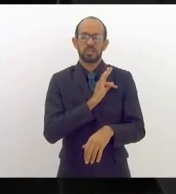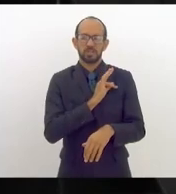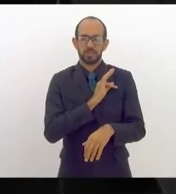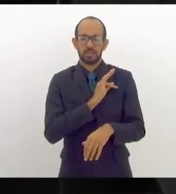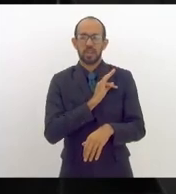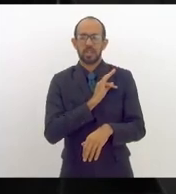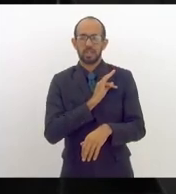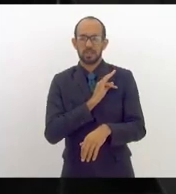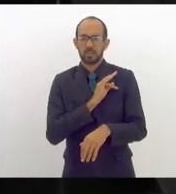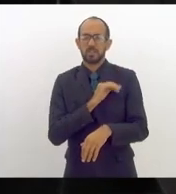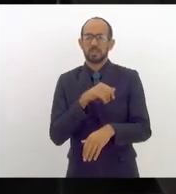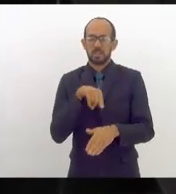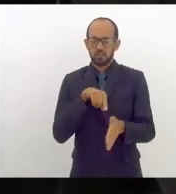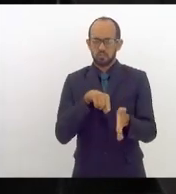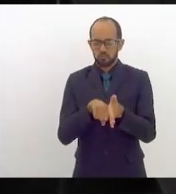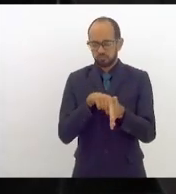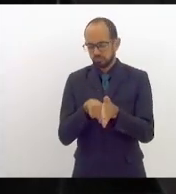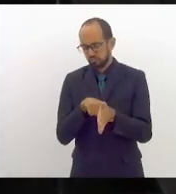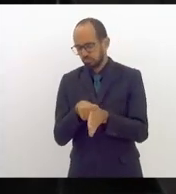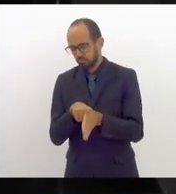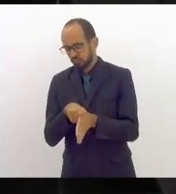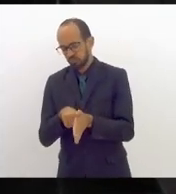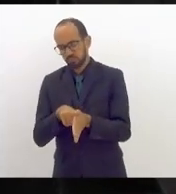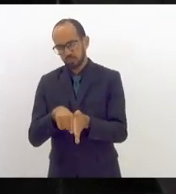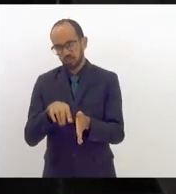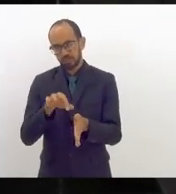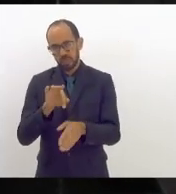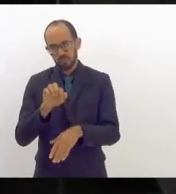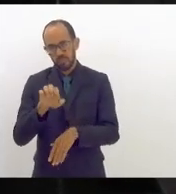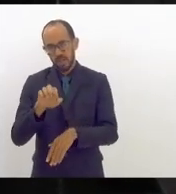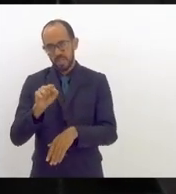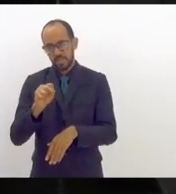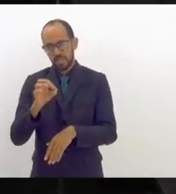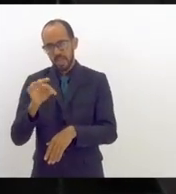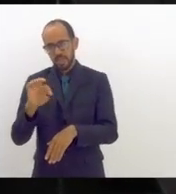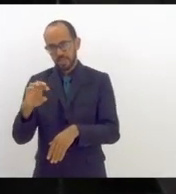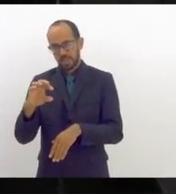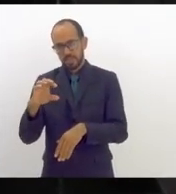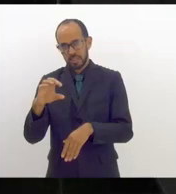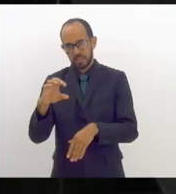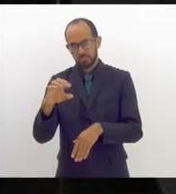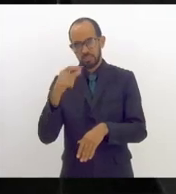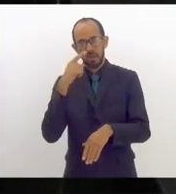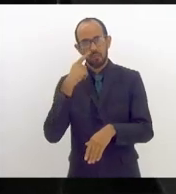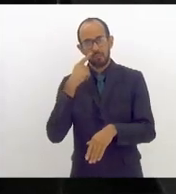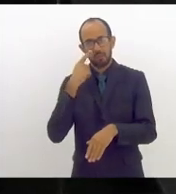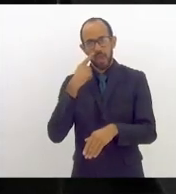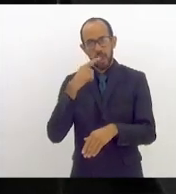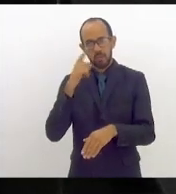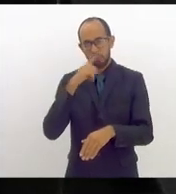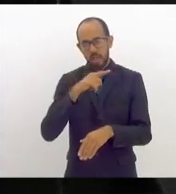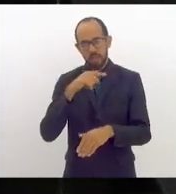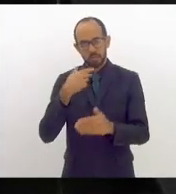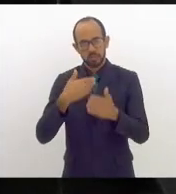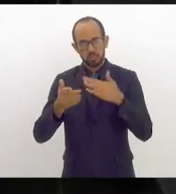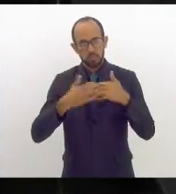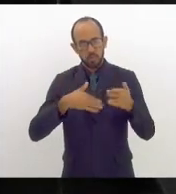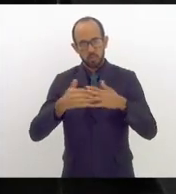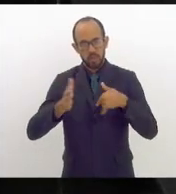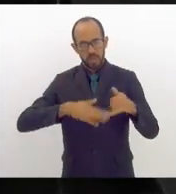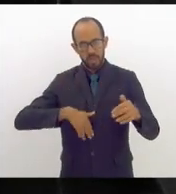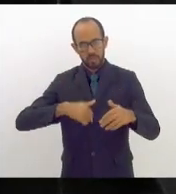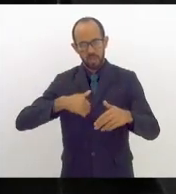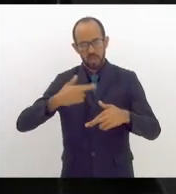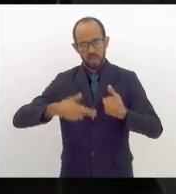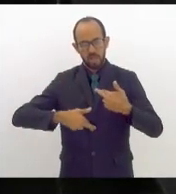houve uma sindicância é na FAETEC para apurar eventuais regularidades que não havia tá sindicância foi prorrogada